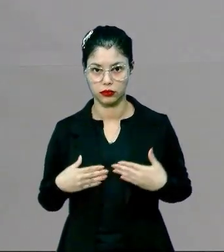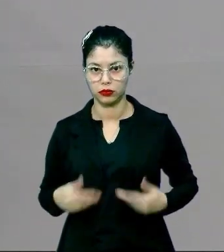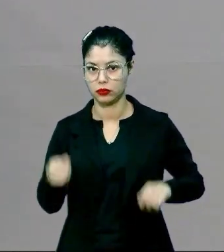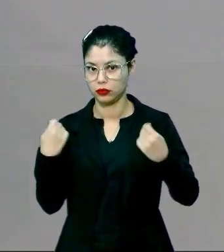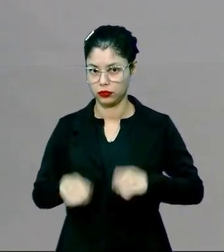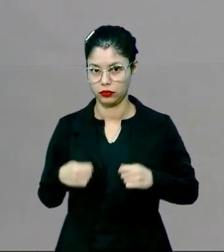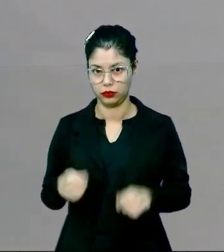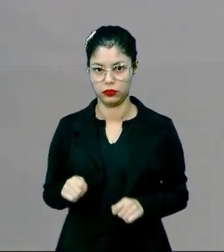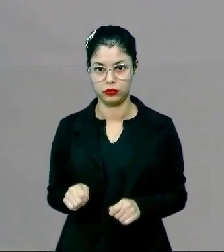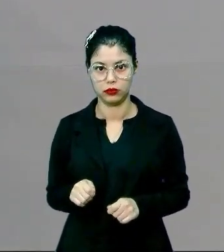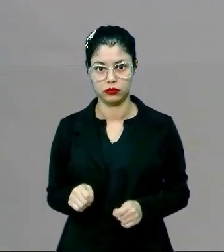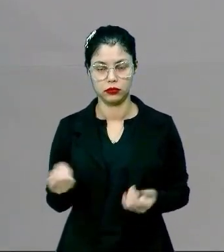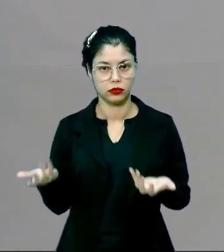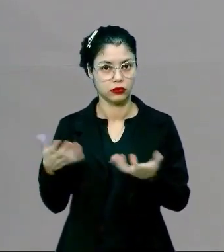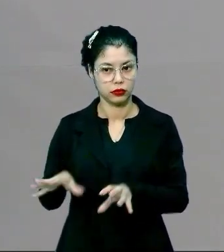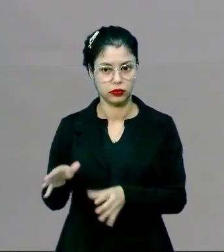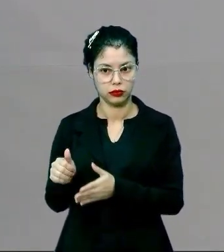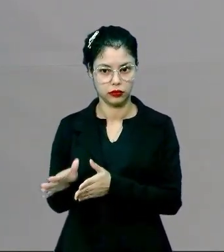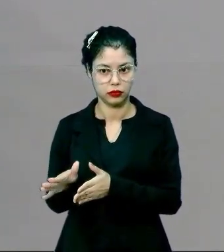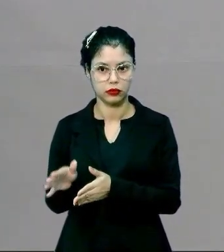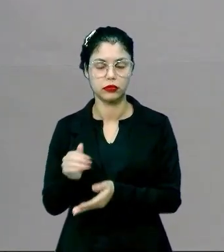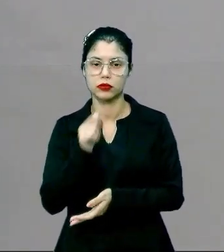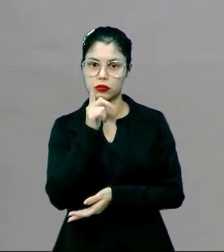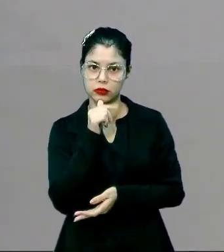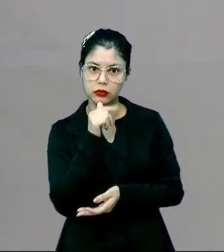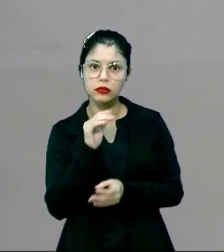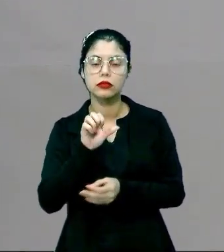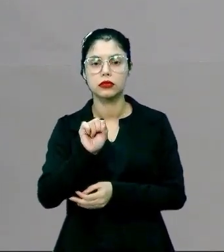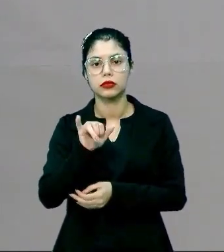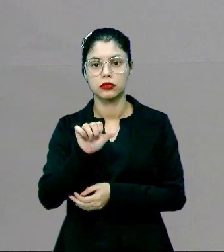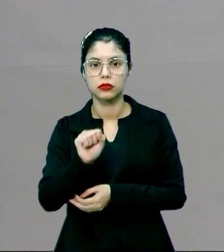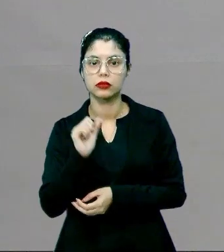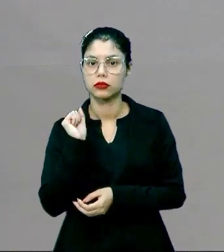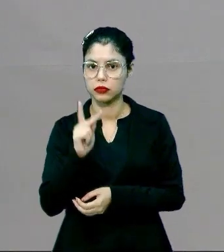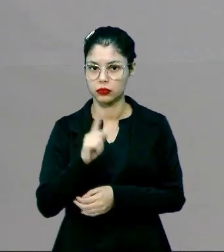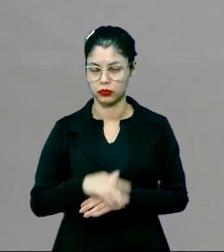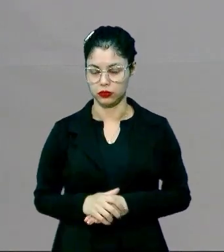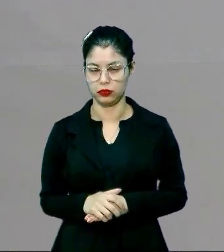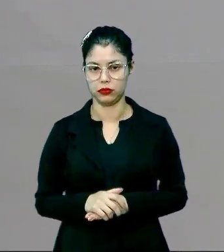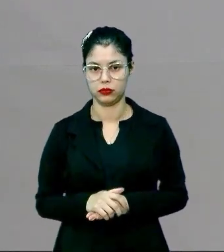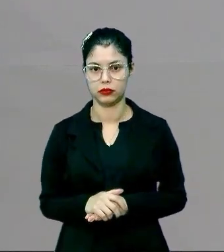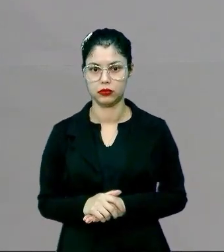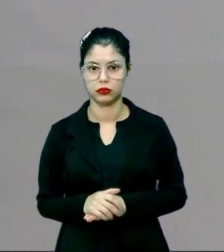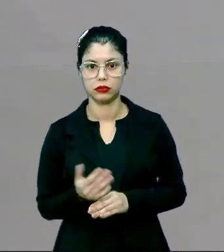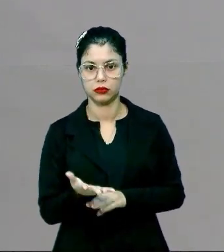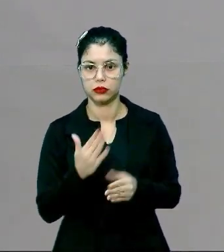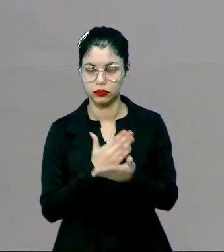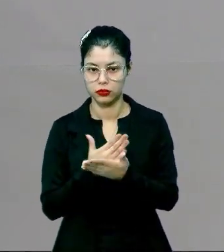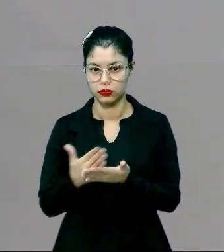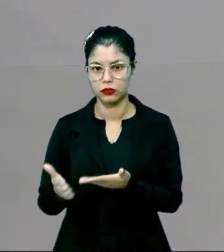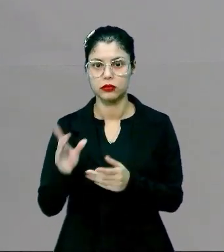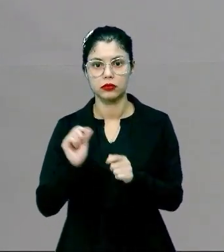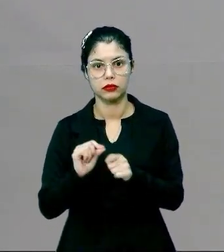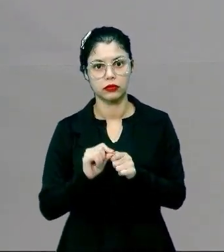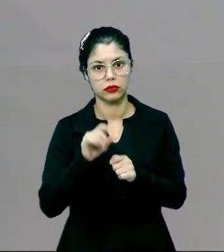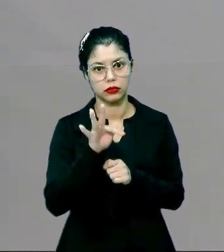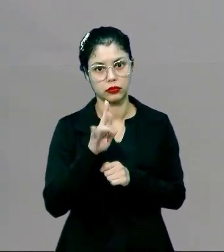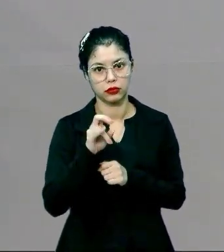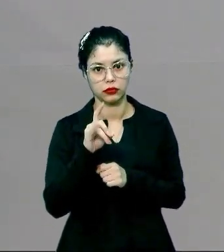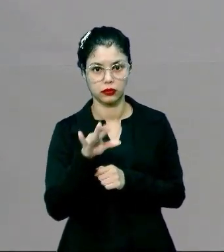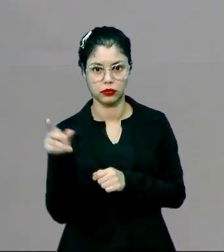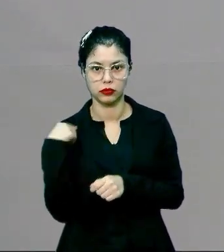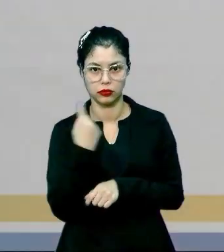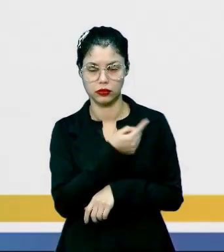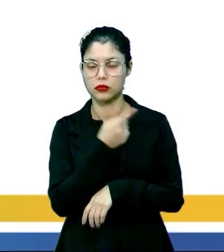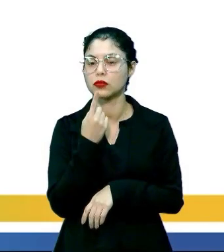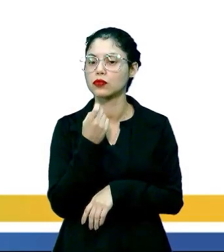corpo precisa e não quer jogar fora. Águas, sais, tá certo? Então, começa aí já a fazer a filtração do